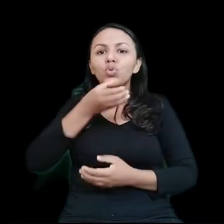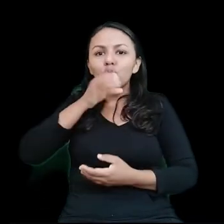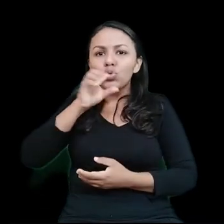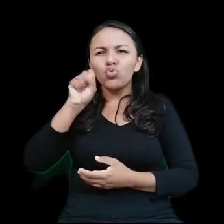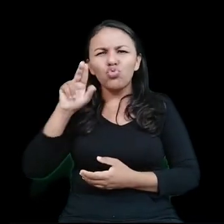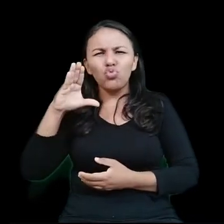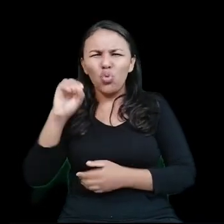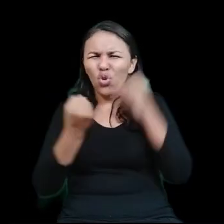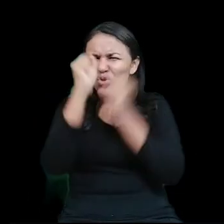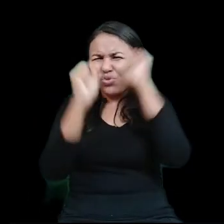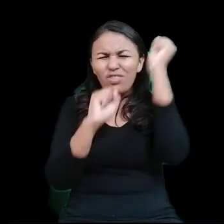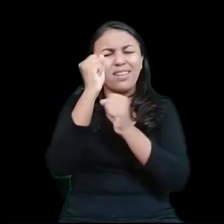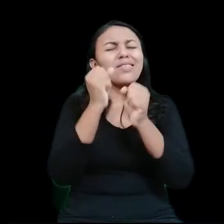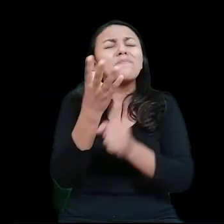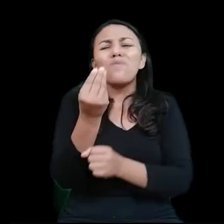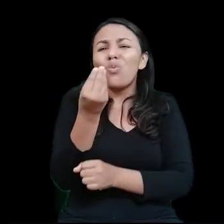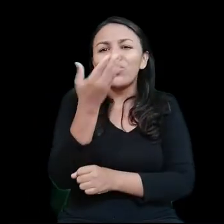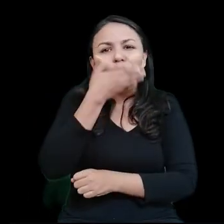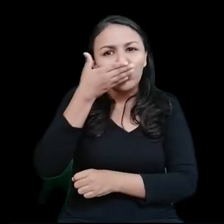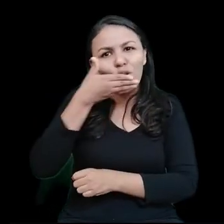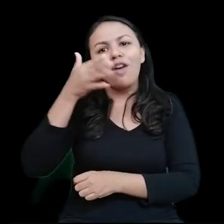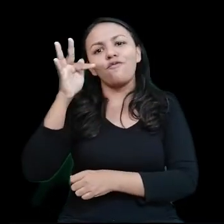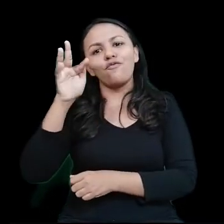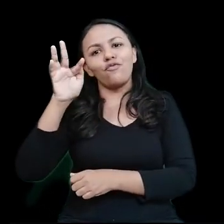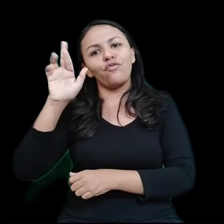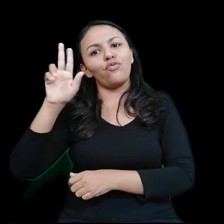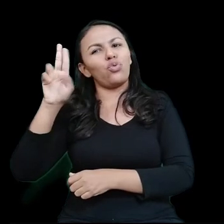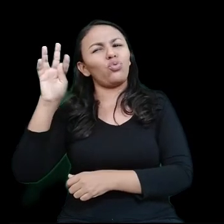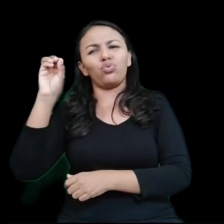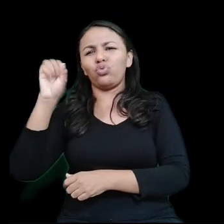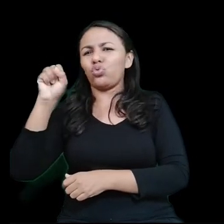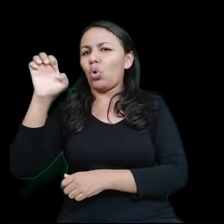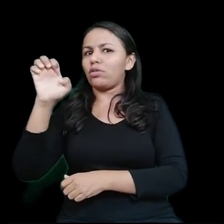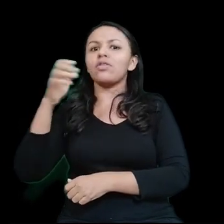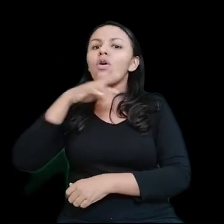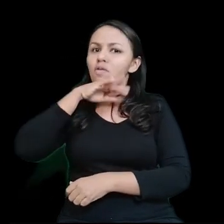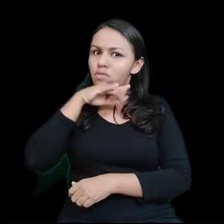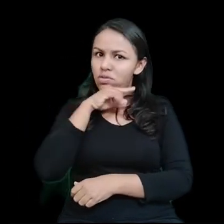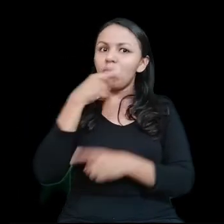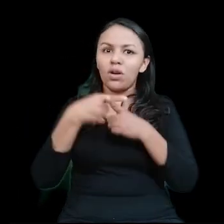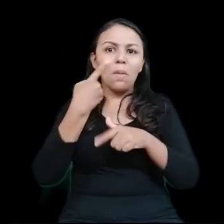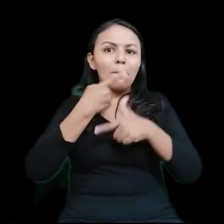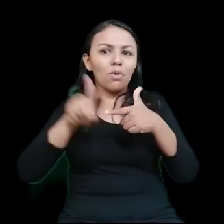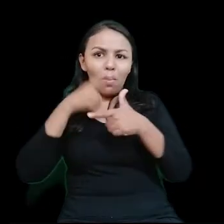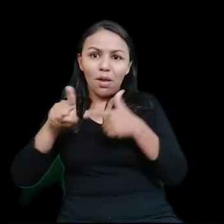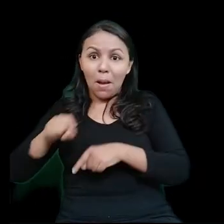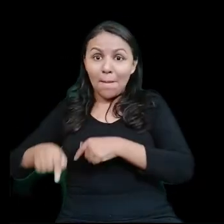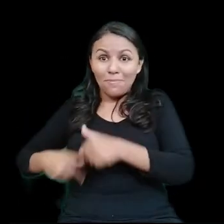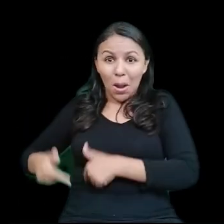carga muito elevada de frutose e isso não é bom, porque a frutose pode comprometer o metabolismo hepático.